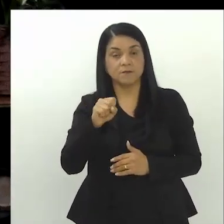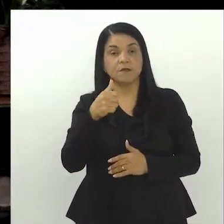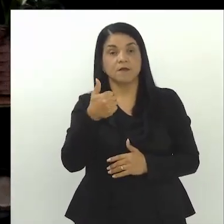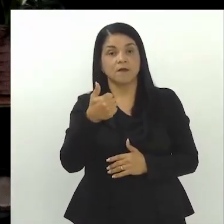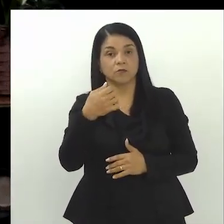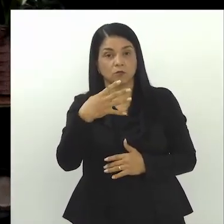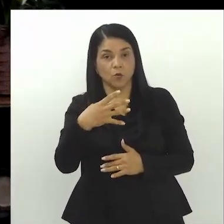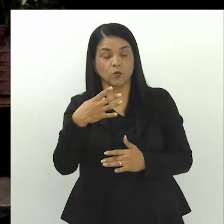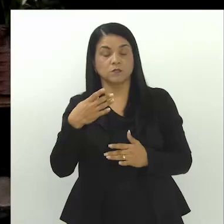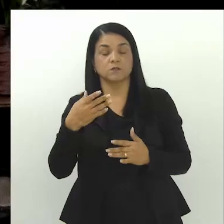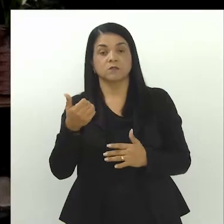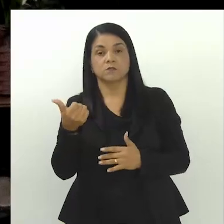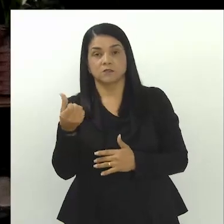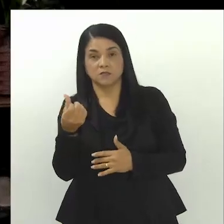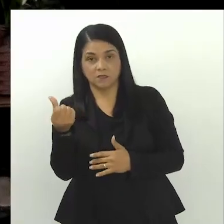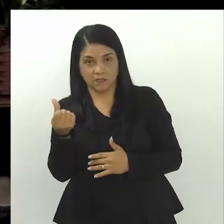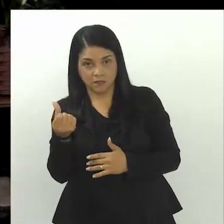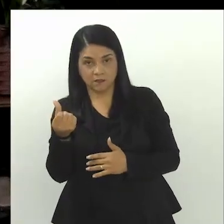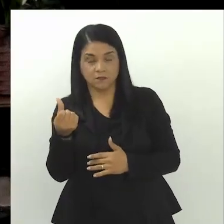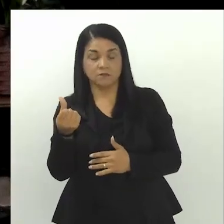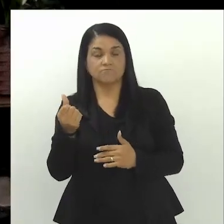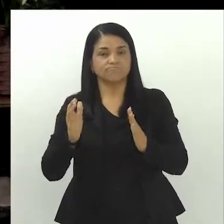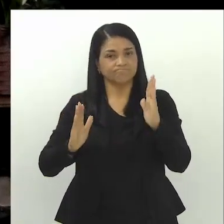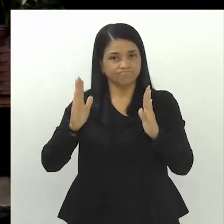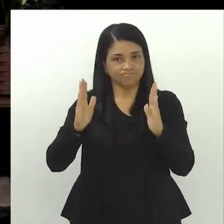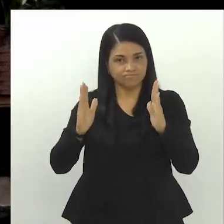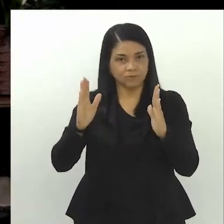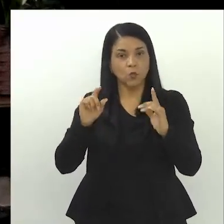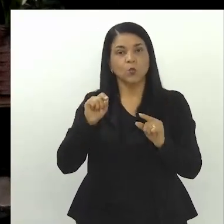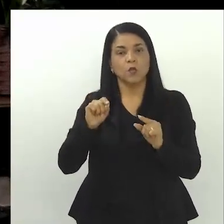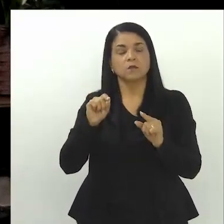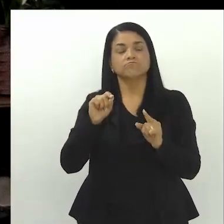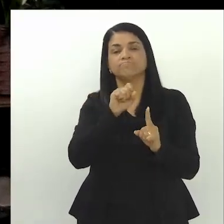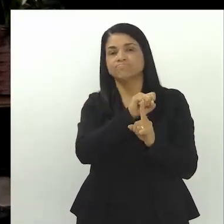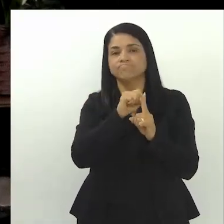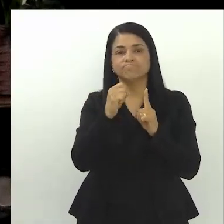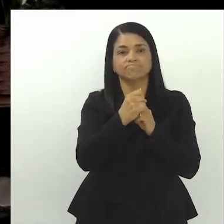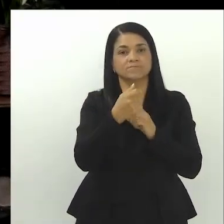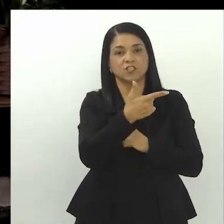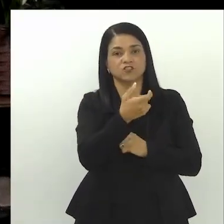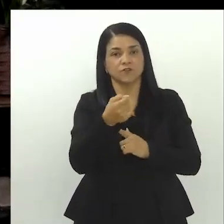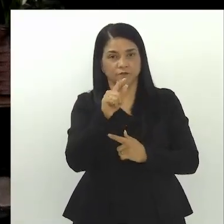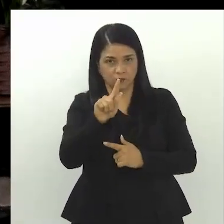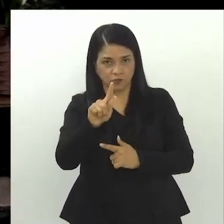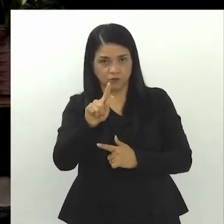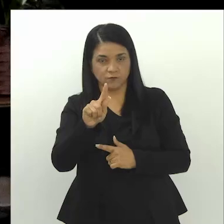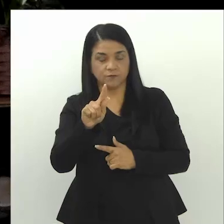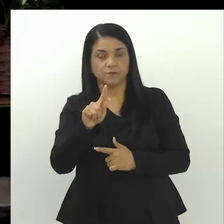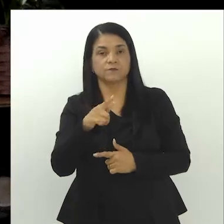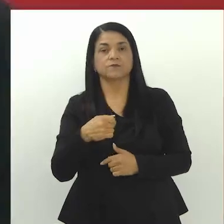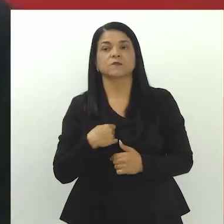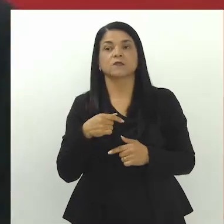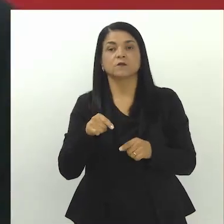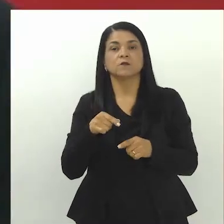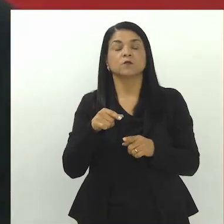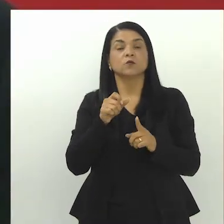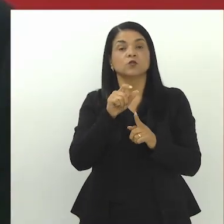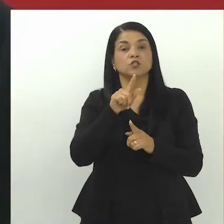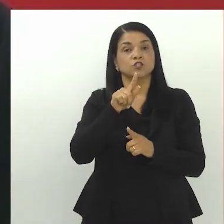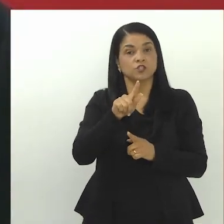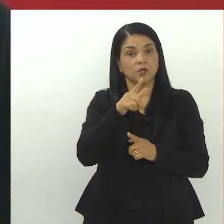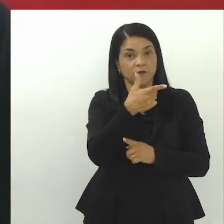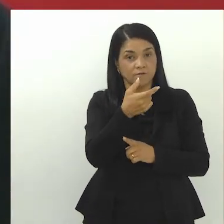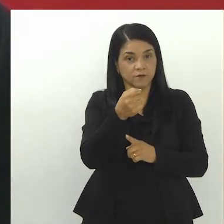Janeiro, em termos de participação social daquilo que se denominou G20 Social. Renato, seja bem-vindo. O